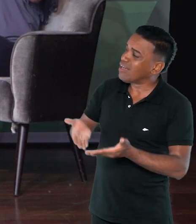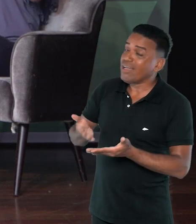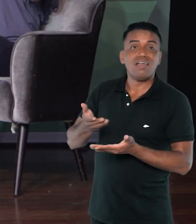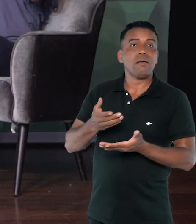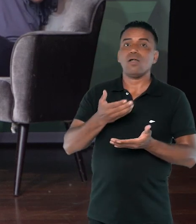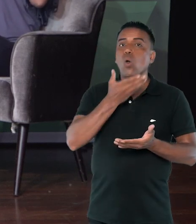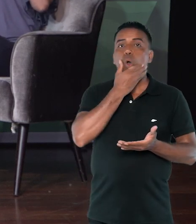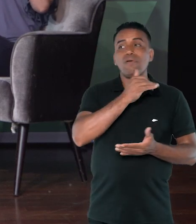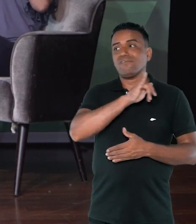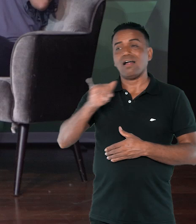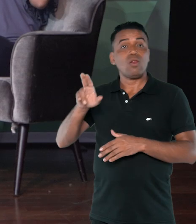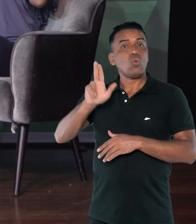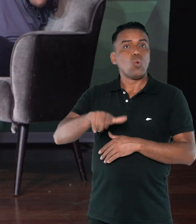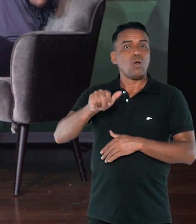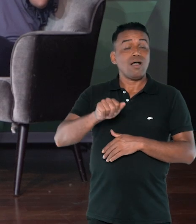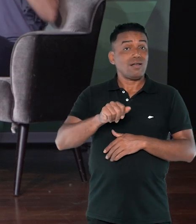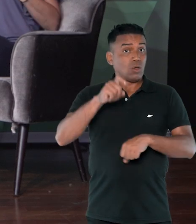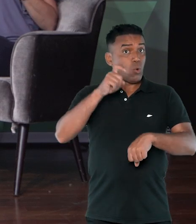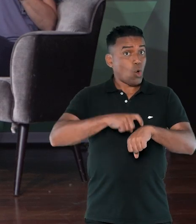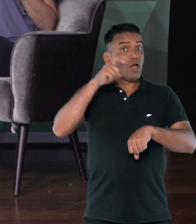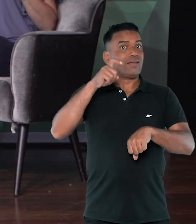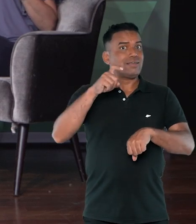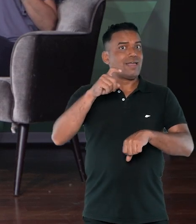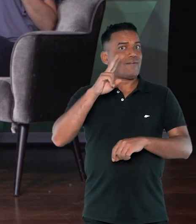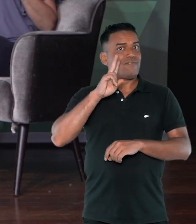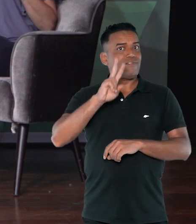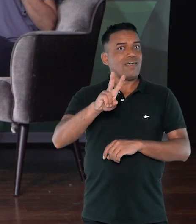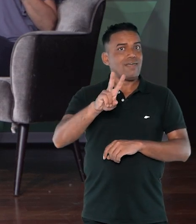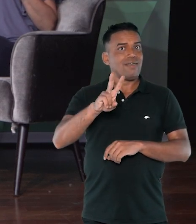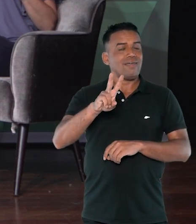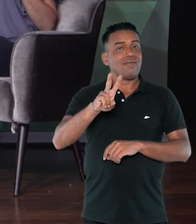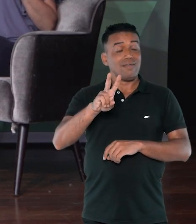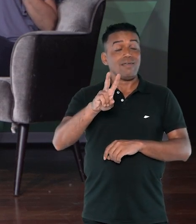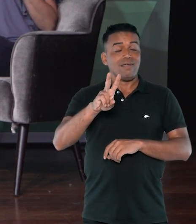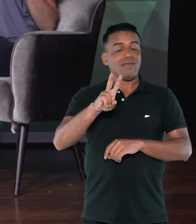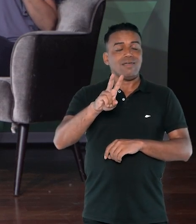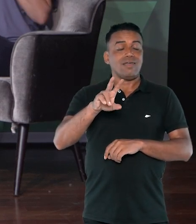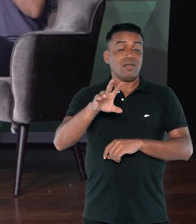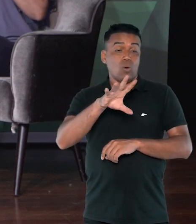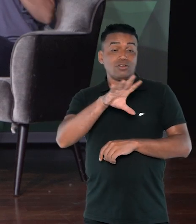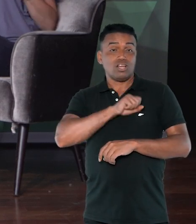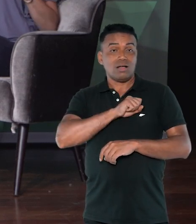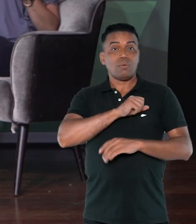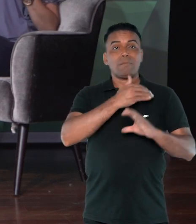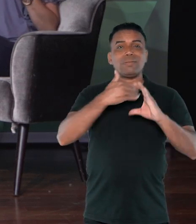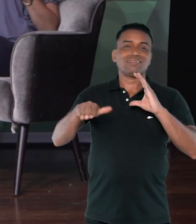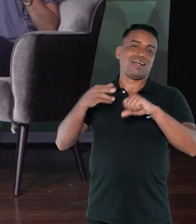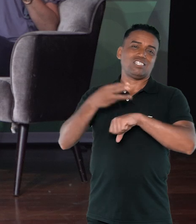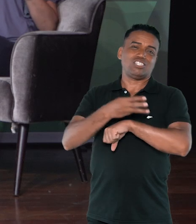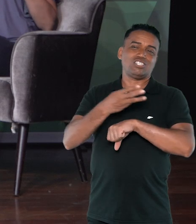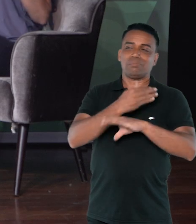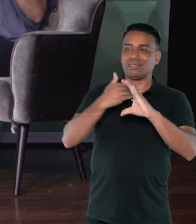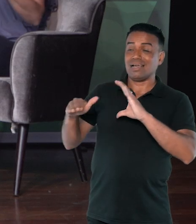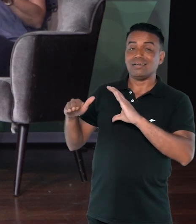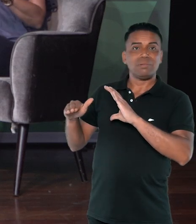estava dentro do avião, voltando para casa, e, na verdade, era para a amante dele, que estava do lado dele no carro,